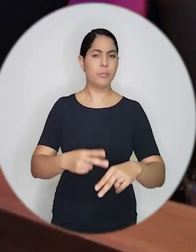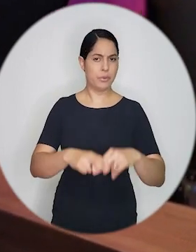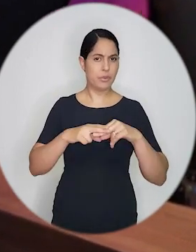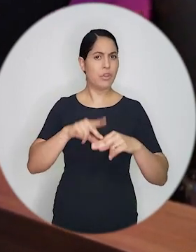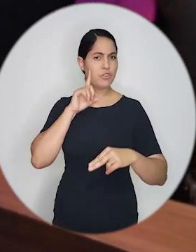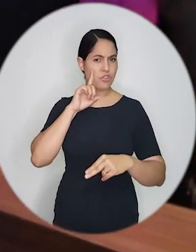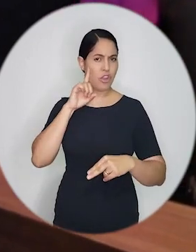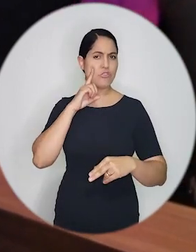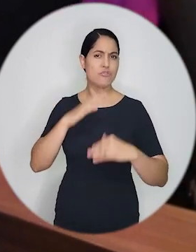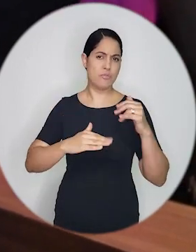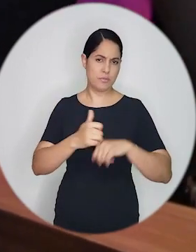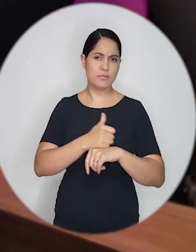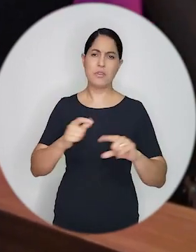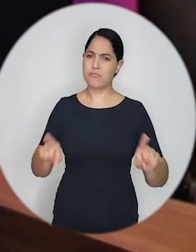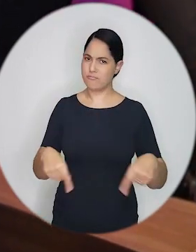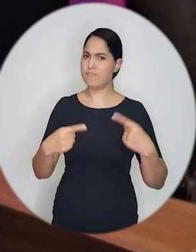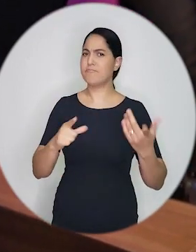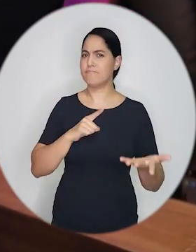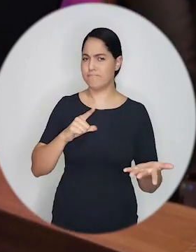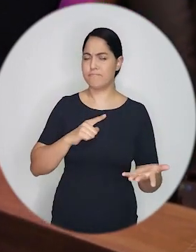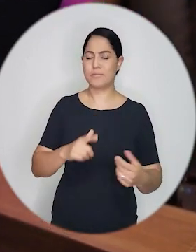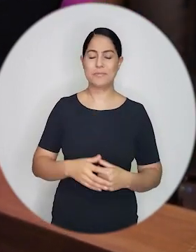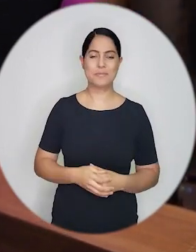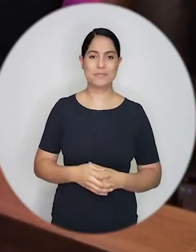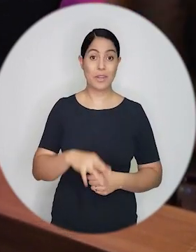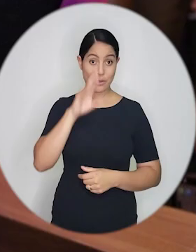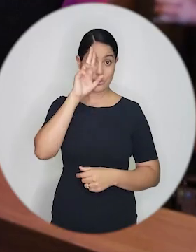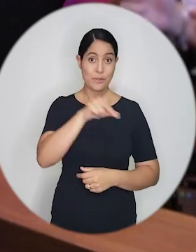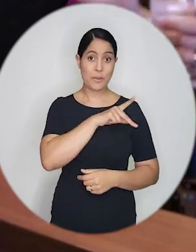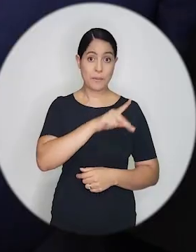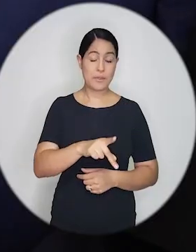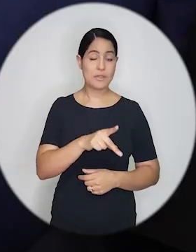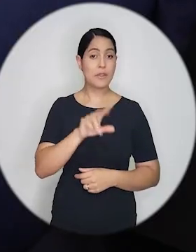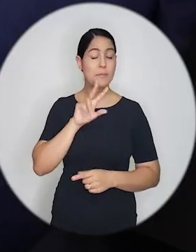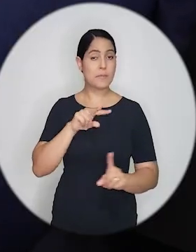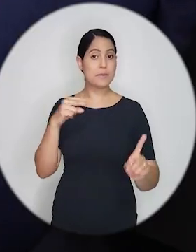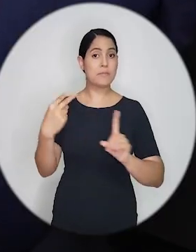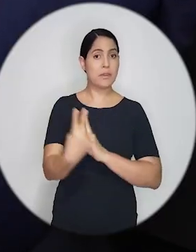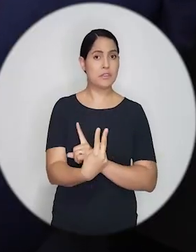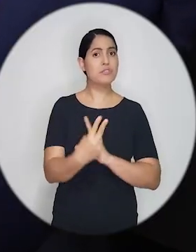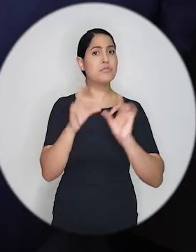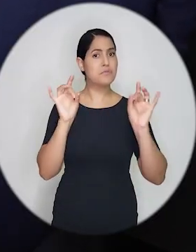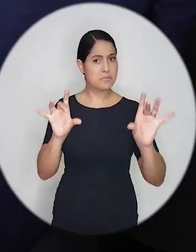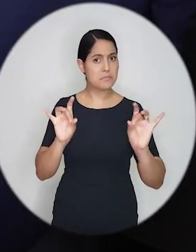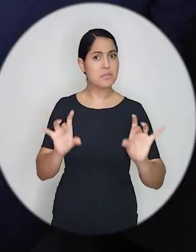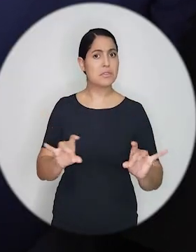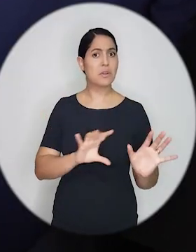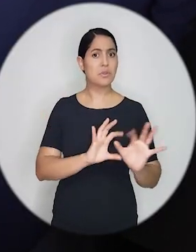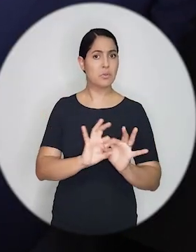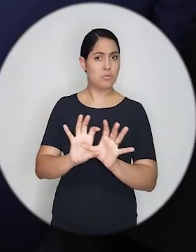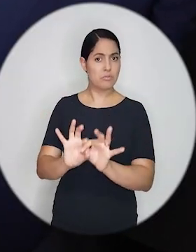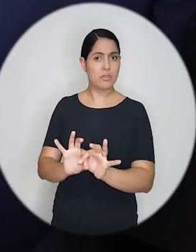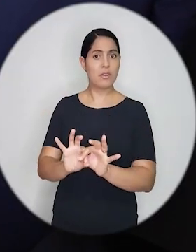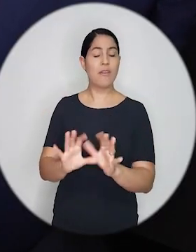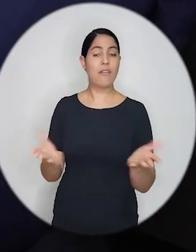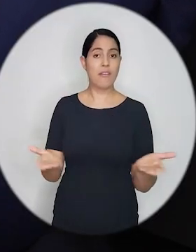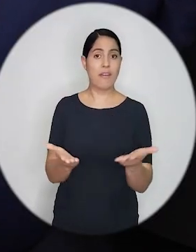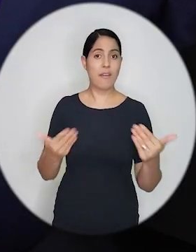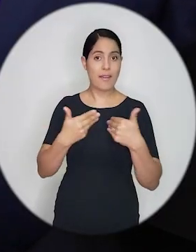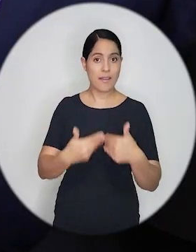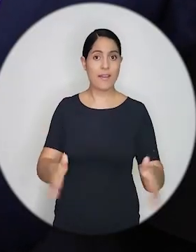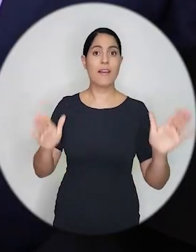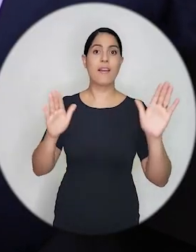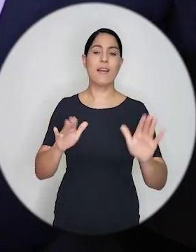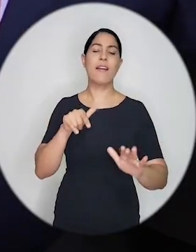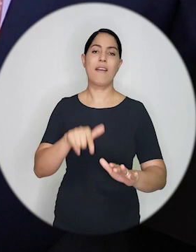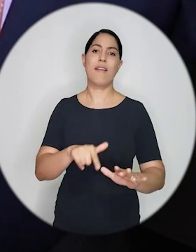e suportes necessários para superar os desafios do cotidiano da profissão. Nosso presidente, que sempre teve um olhar muito especial para as